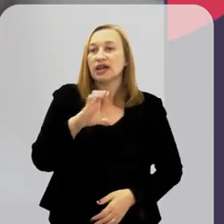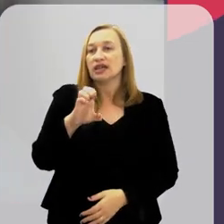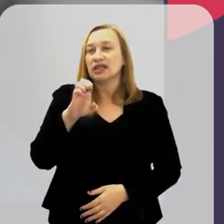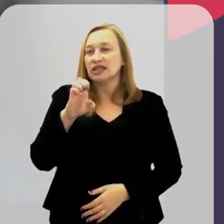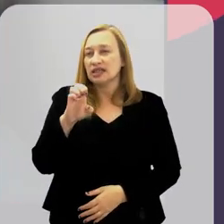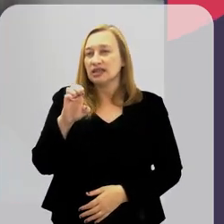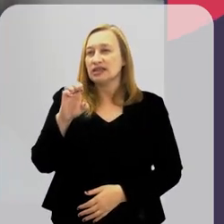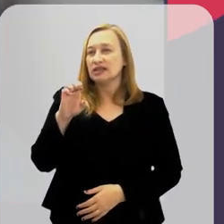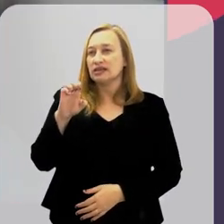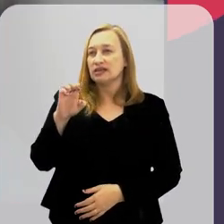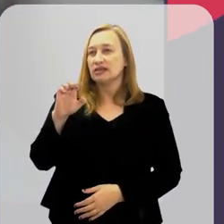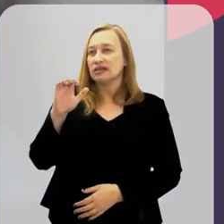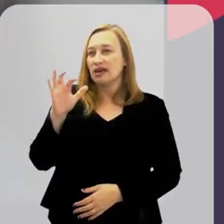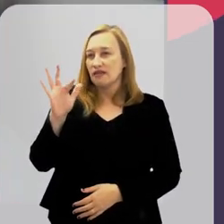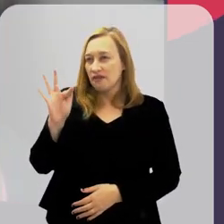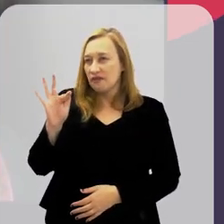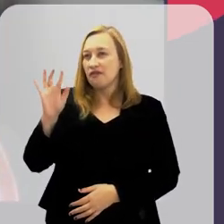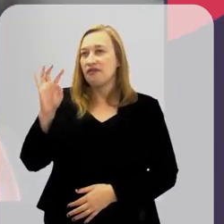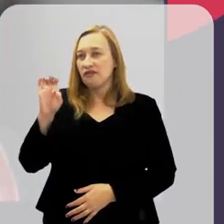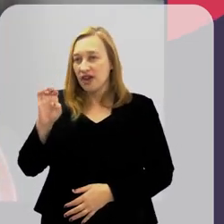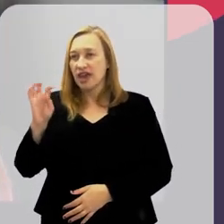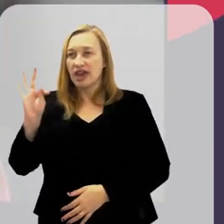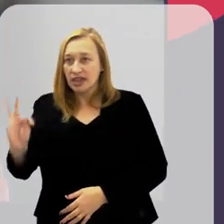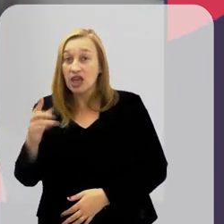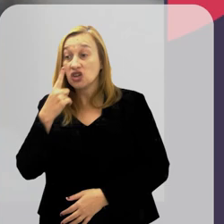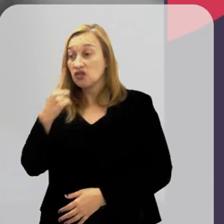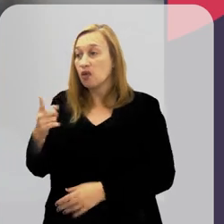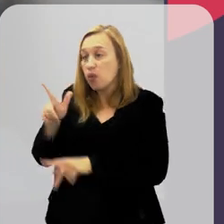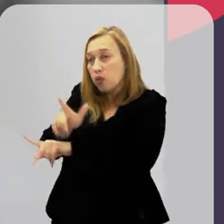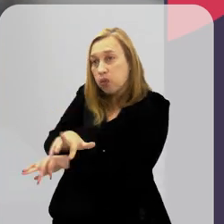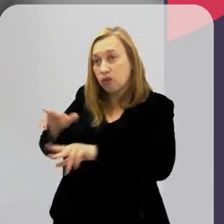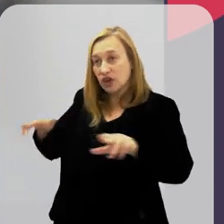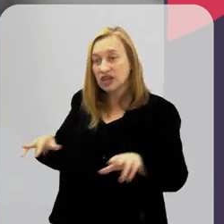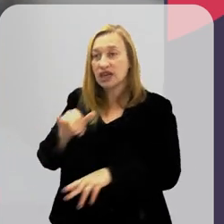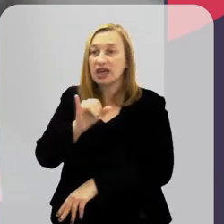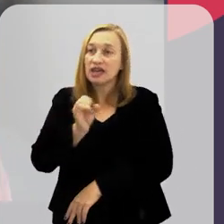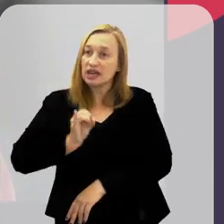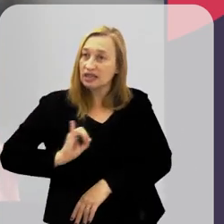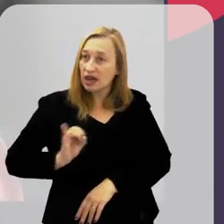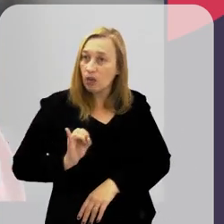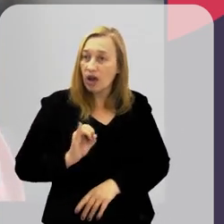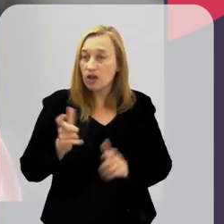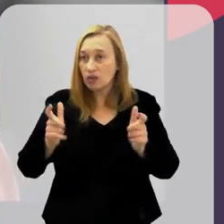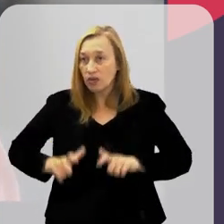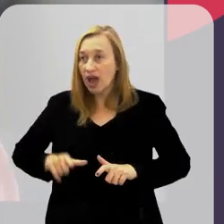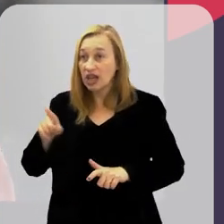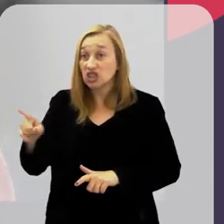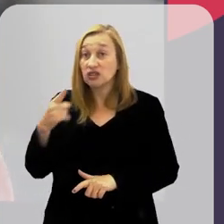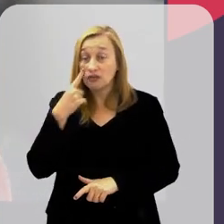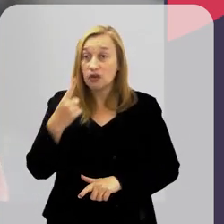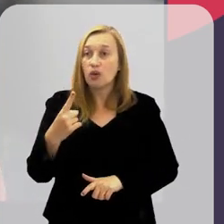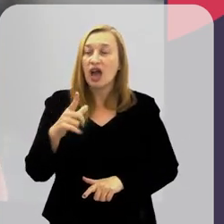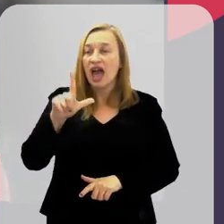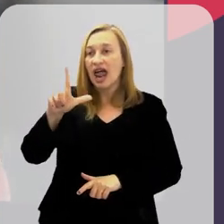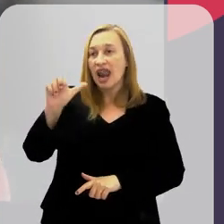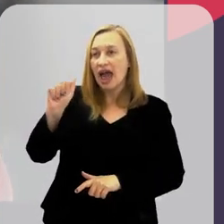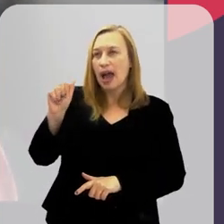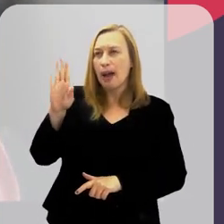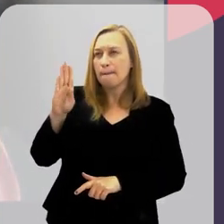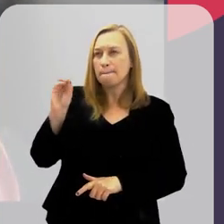É, no Cefete, a gente teve um diferencial, porque a unidade em que eu trabalho, que é o Itaguaí, ela possui um laboratório